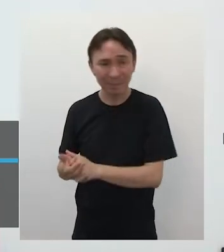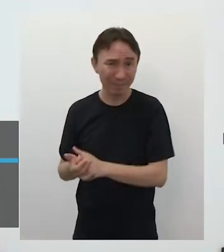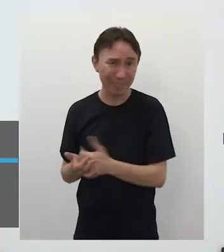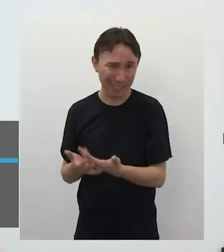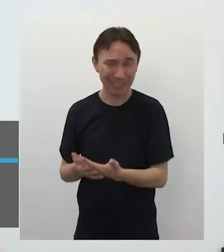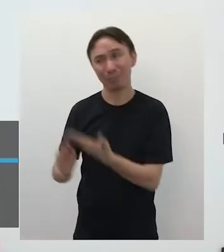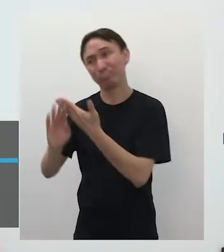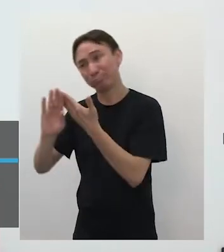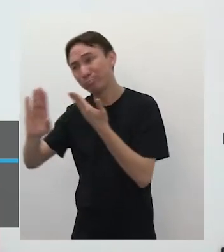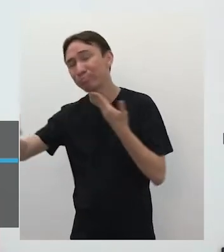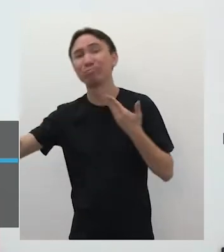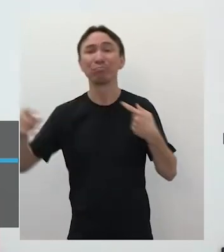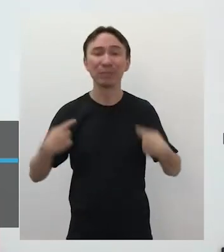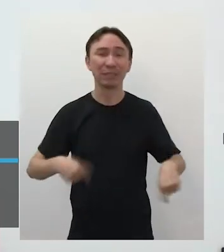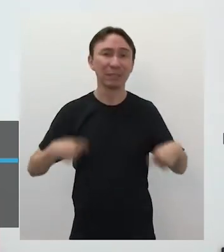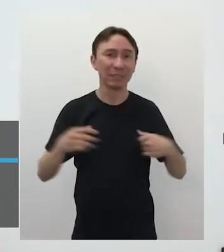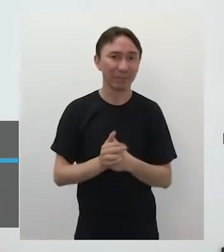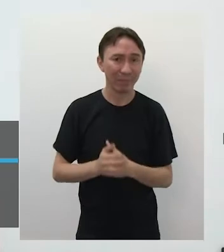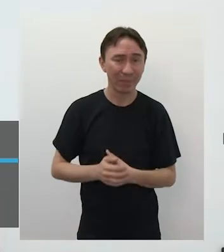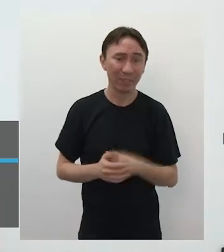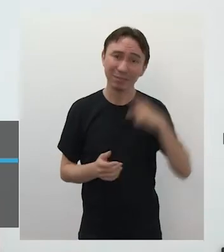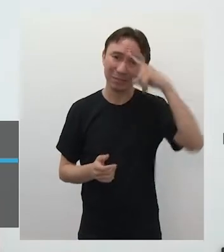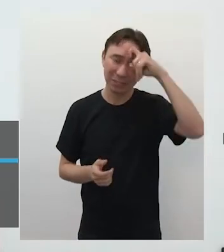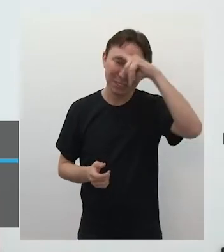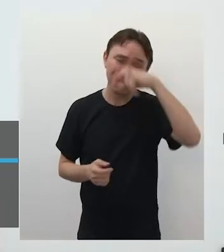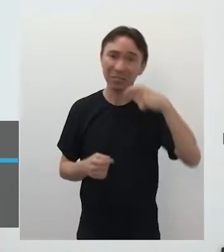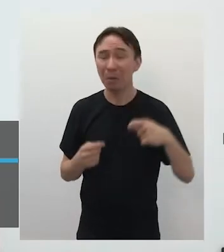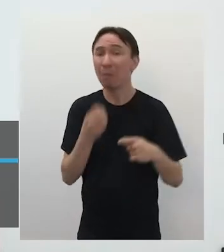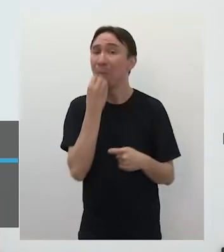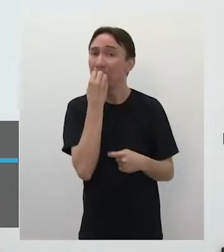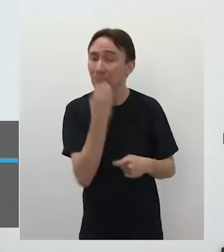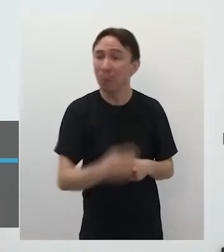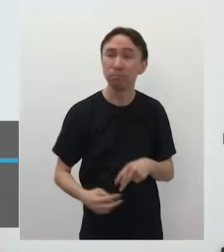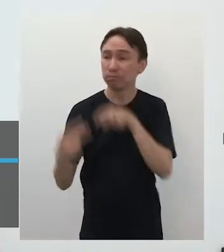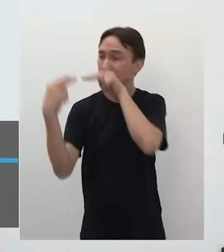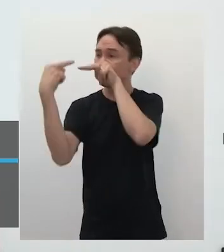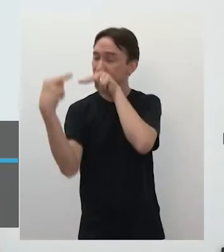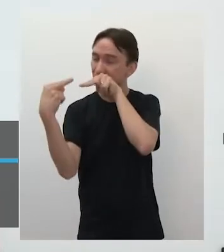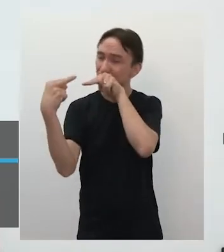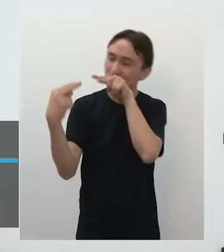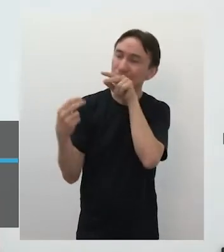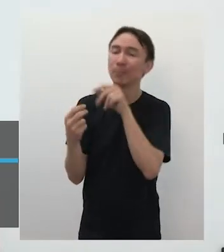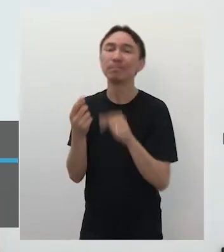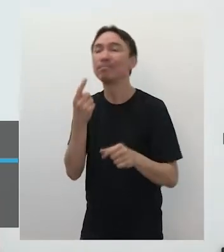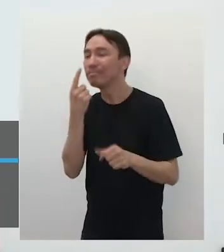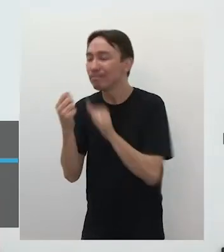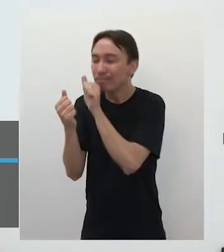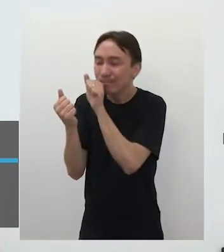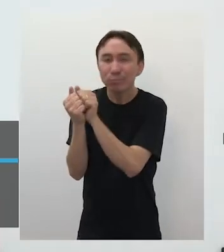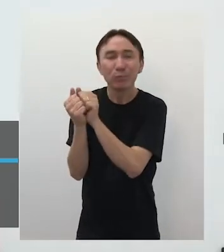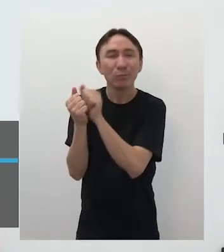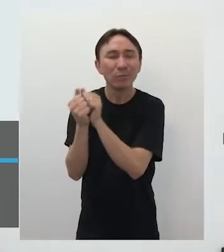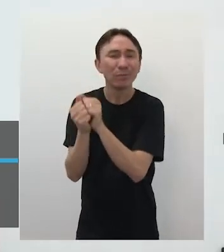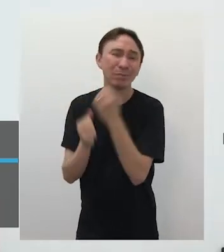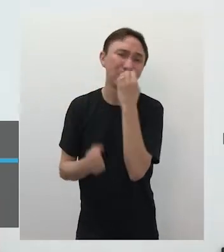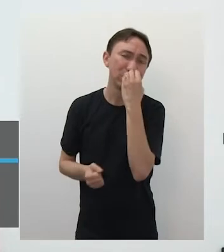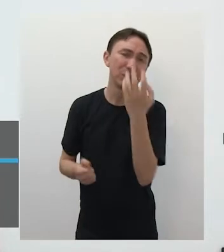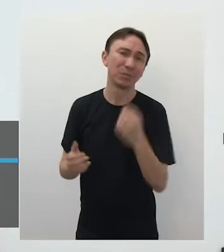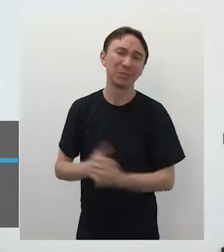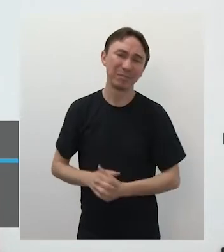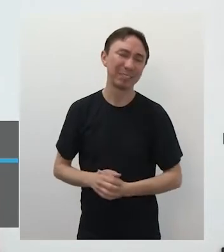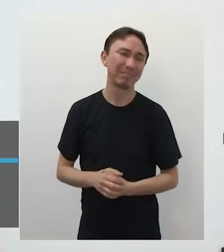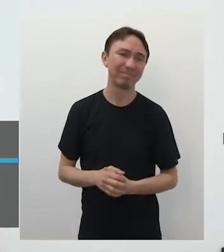o outro, olhar o outro, né? Eu acho que eu sempre pergunto, por que será, né?